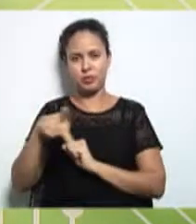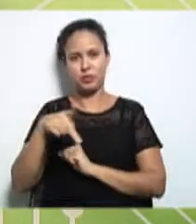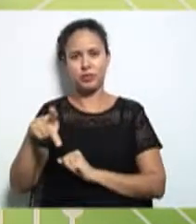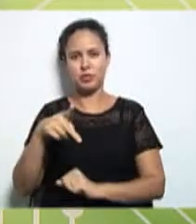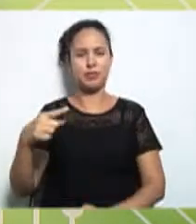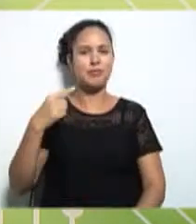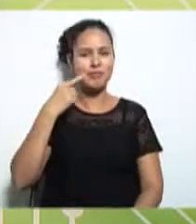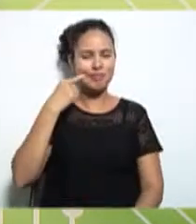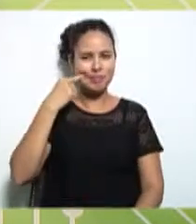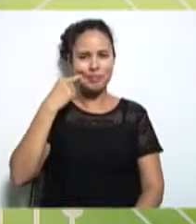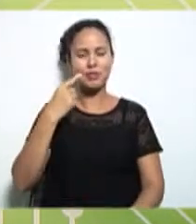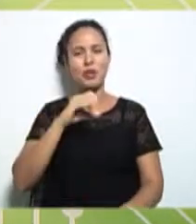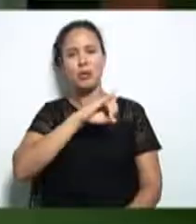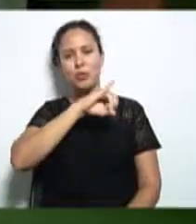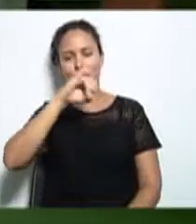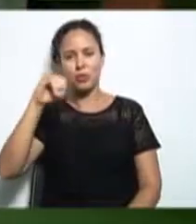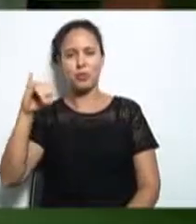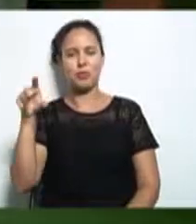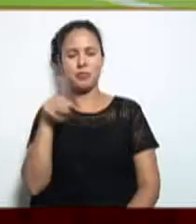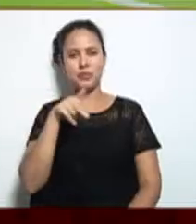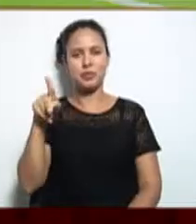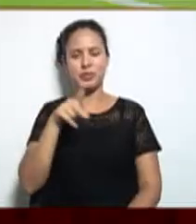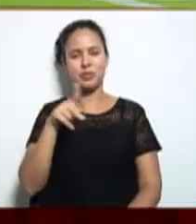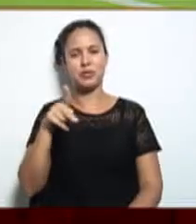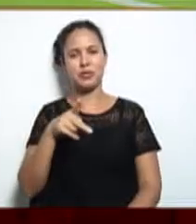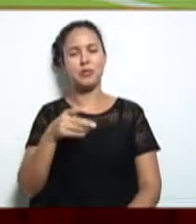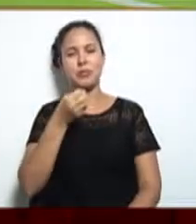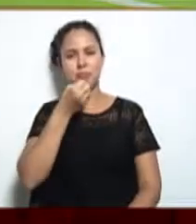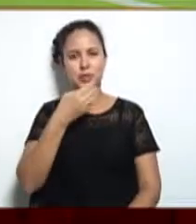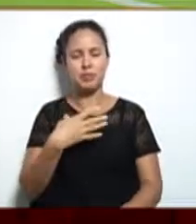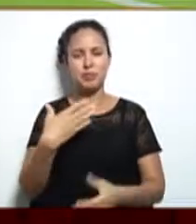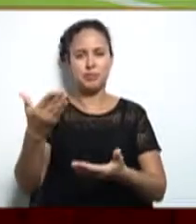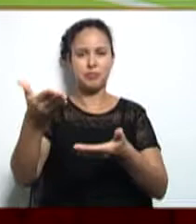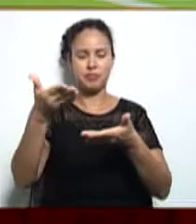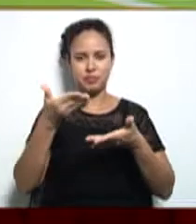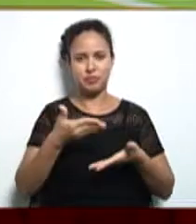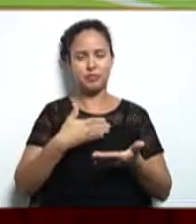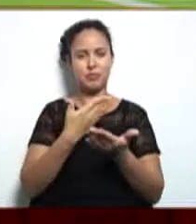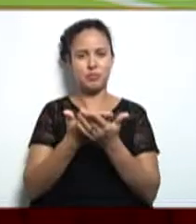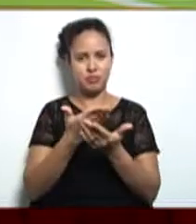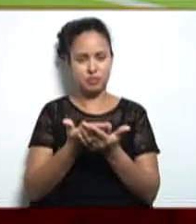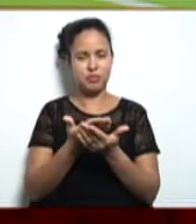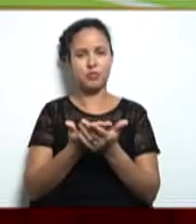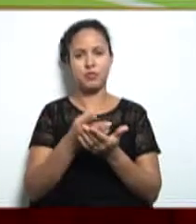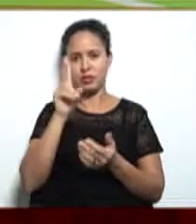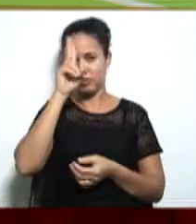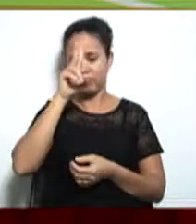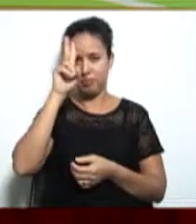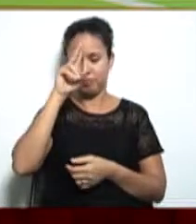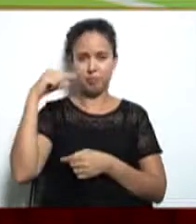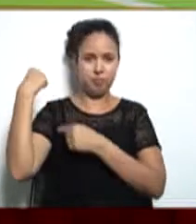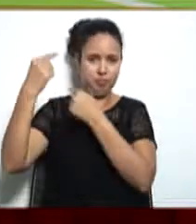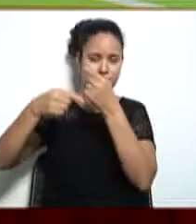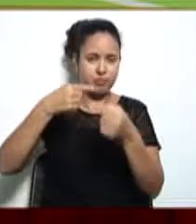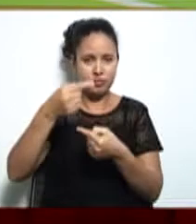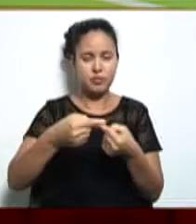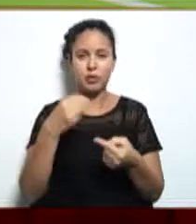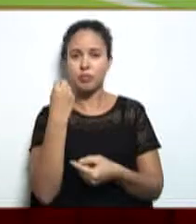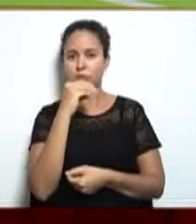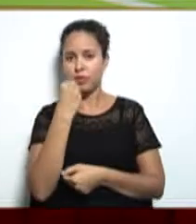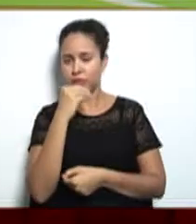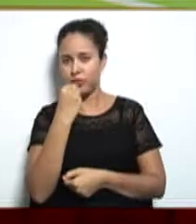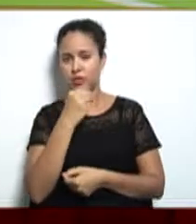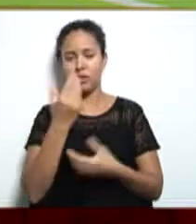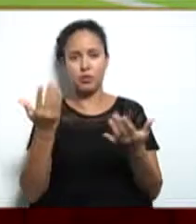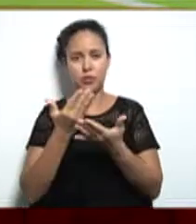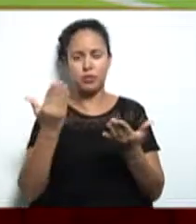Olá, professora. Oi, saudações, sejam todos bem-vindos à nossa aula de revisão, nossa última aula. Então aproveitem durante a